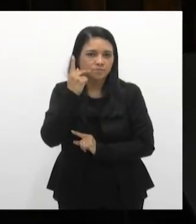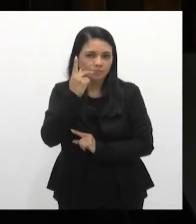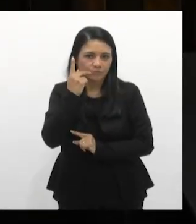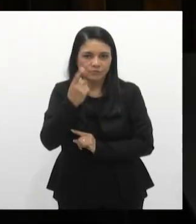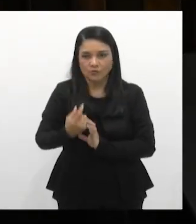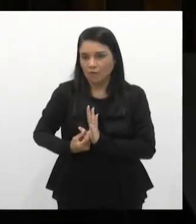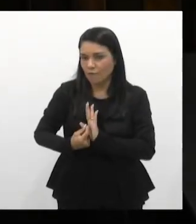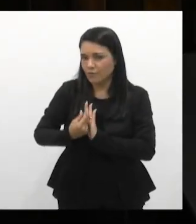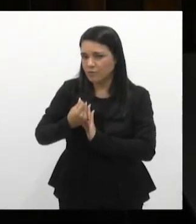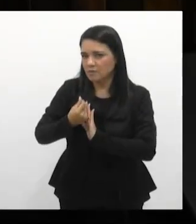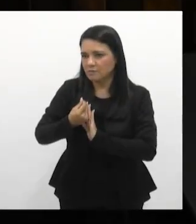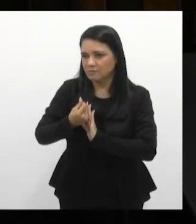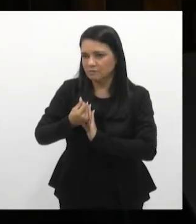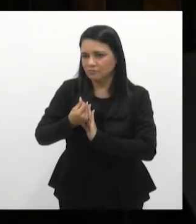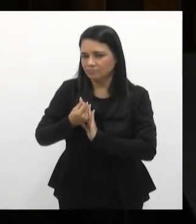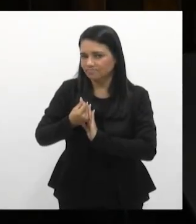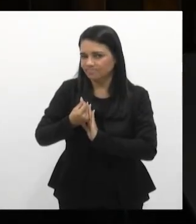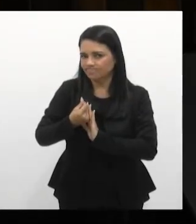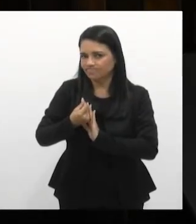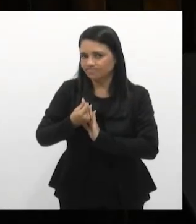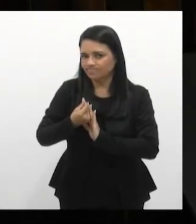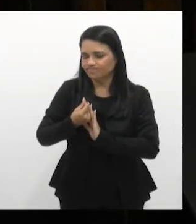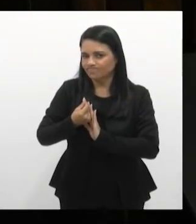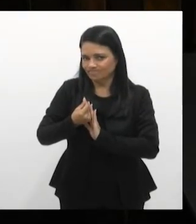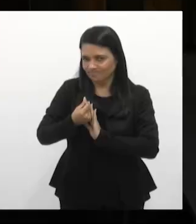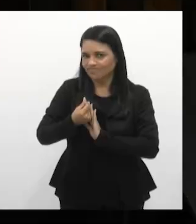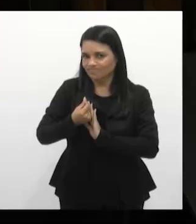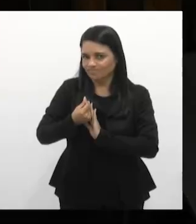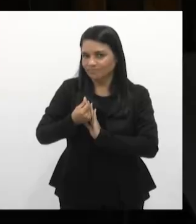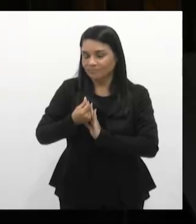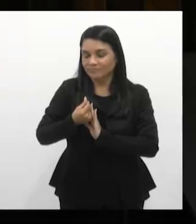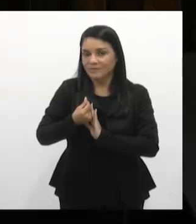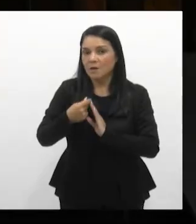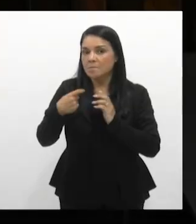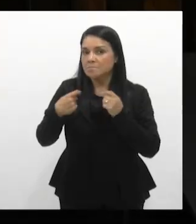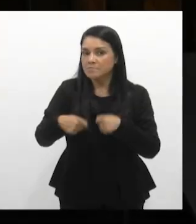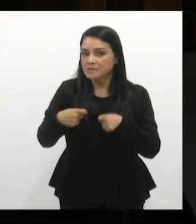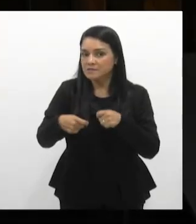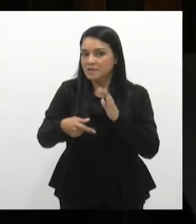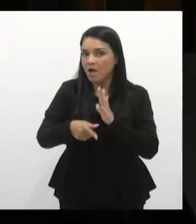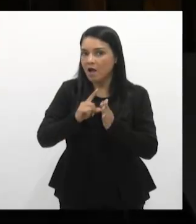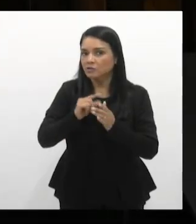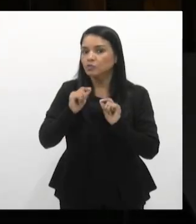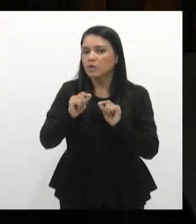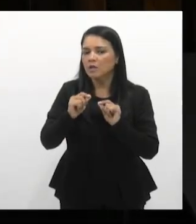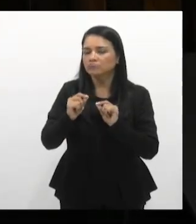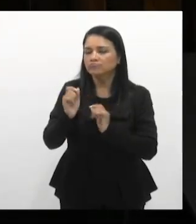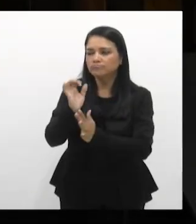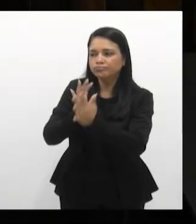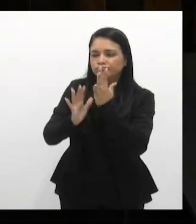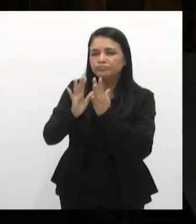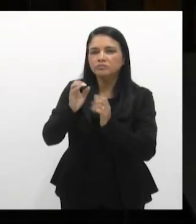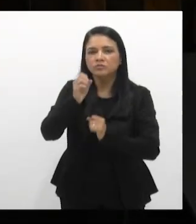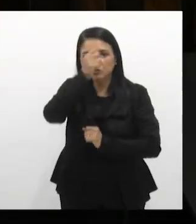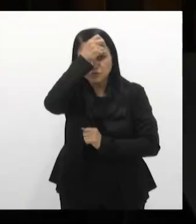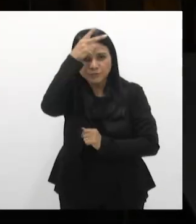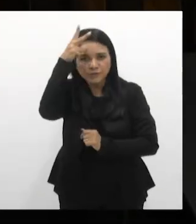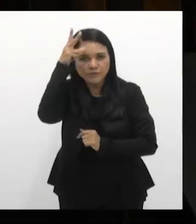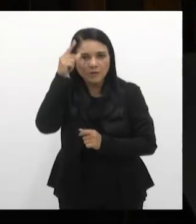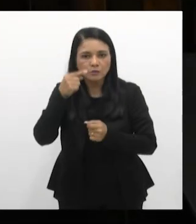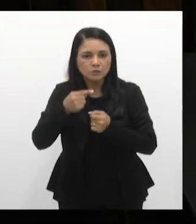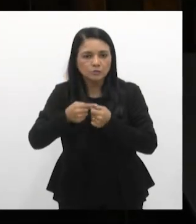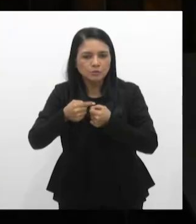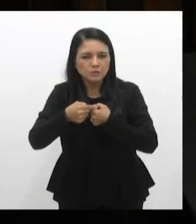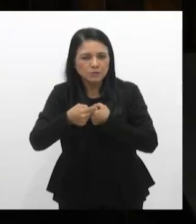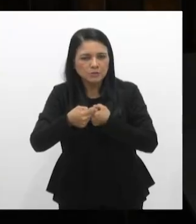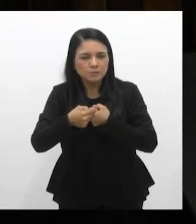financeiros, ao invés de ouvir todos os prefeitos dos municípios, e em especial aqueles